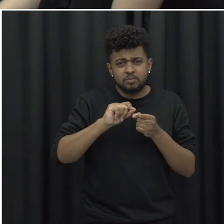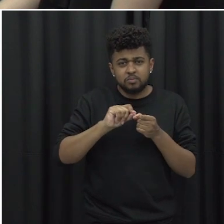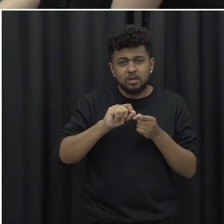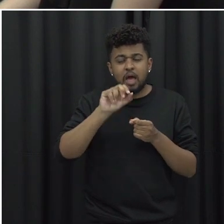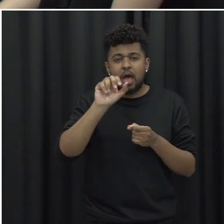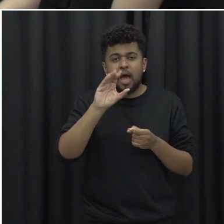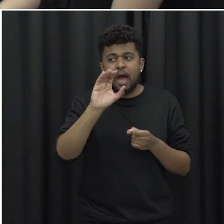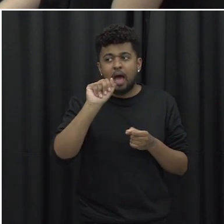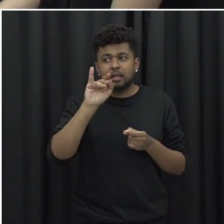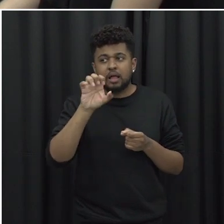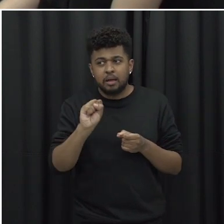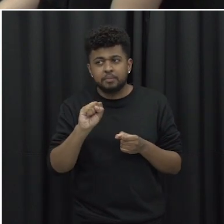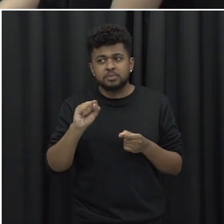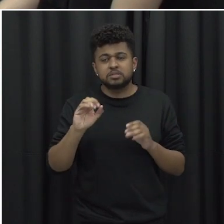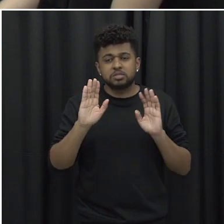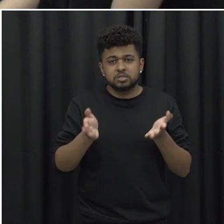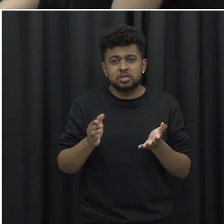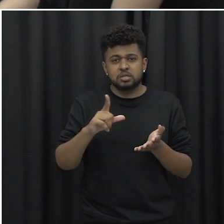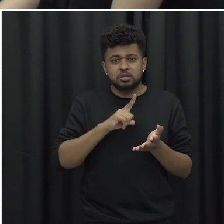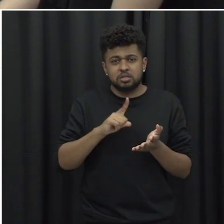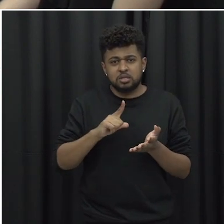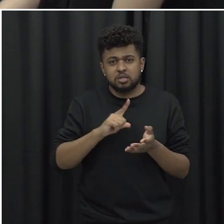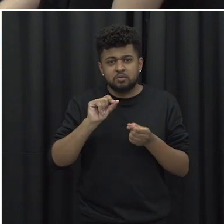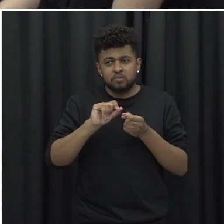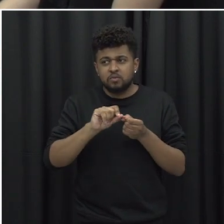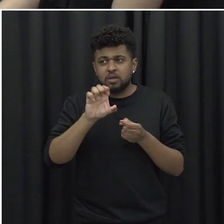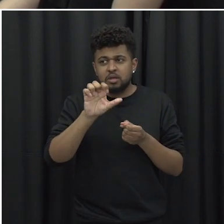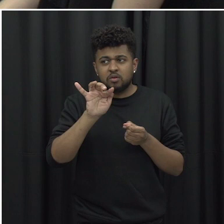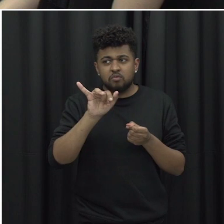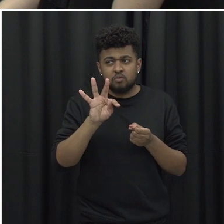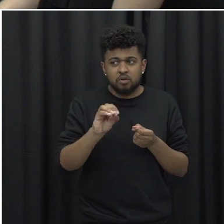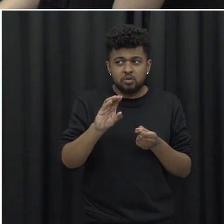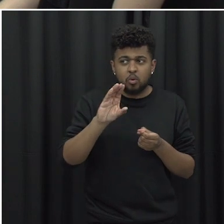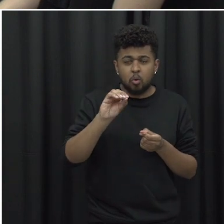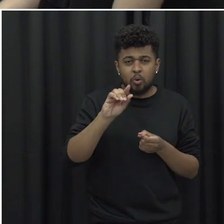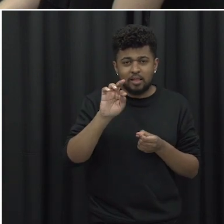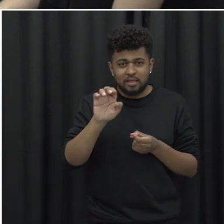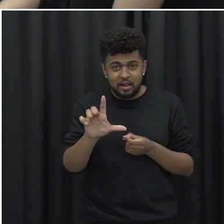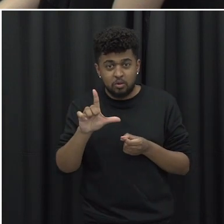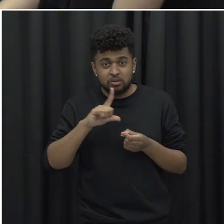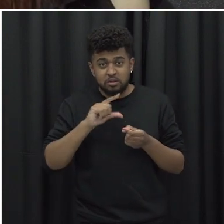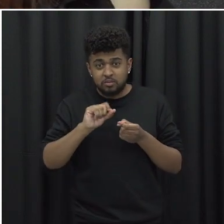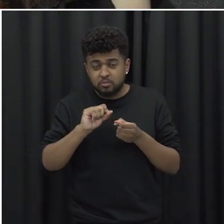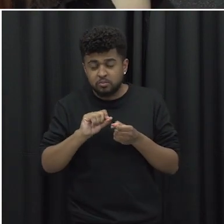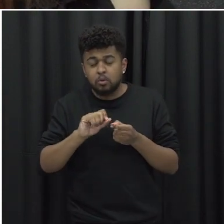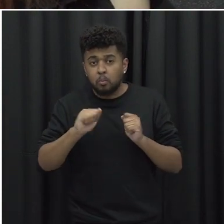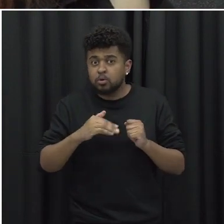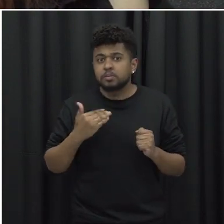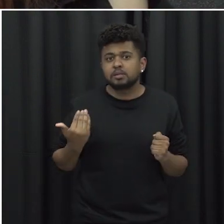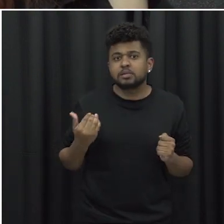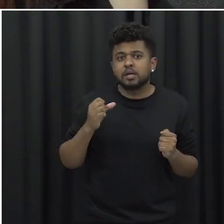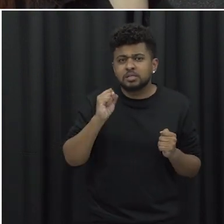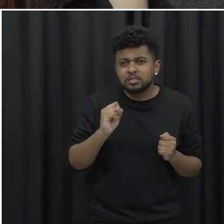mata, pode matar? Pode matar, se você tomar uma dose que é um veneno, você pode morrer de diarreia